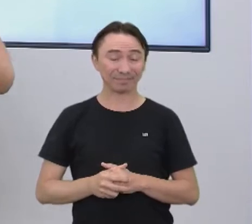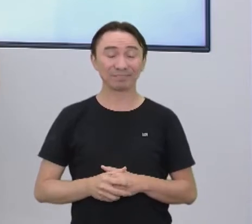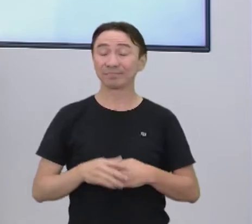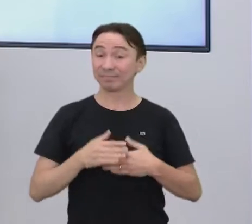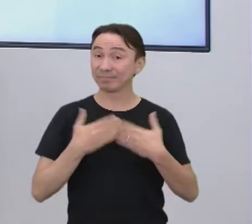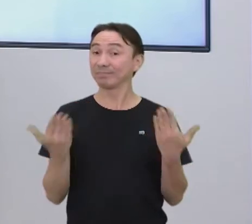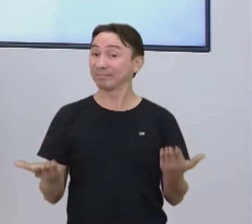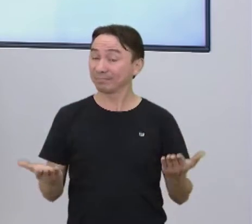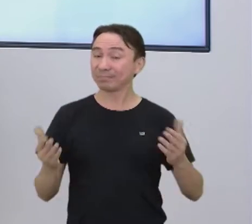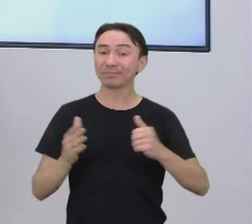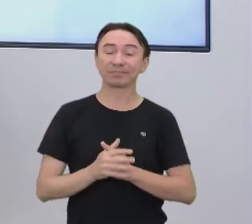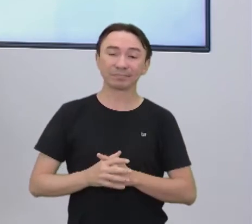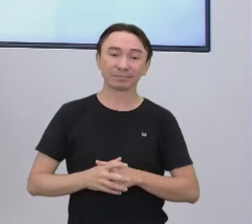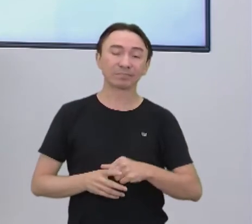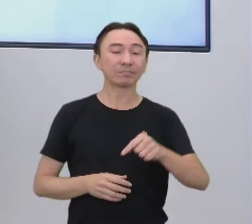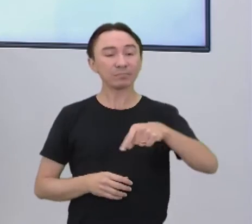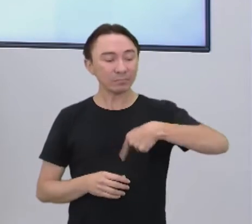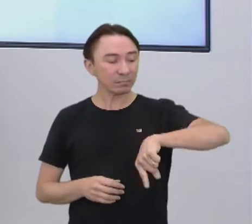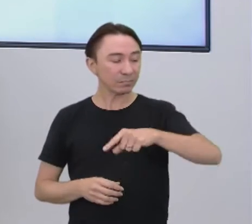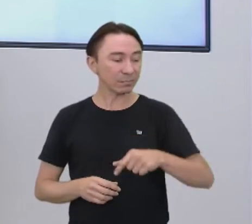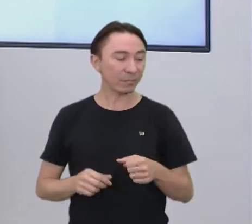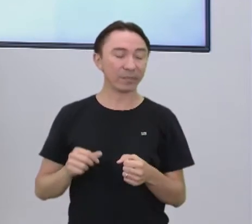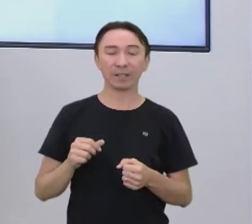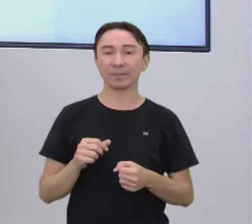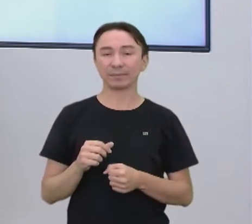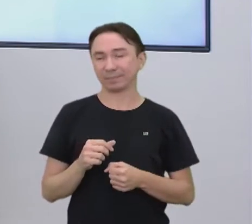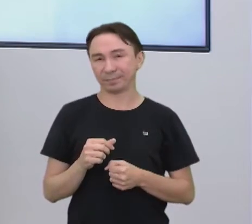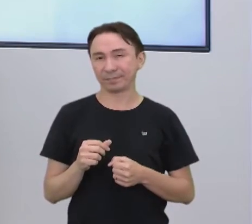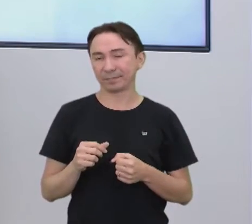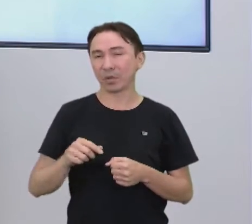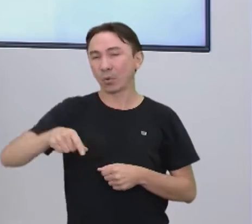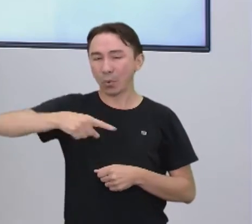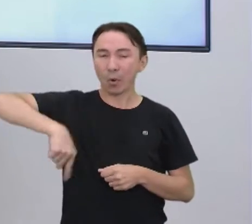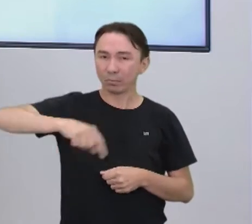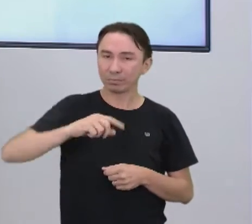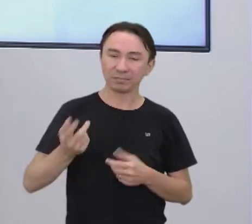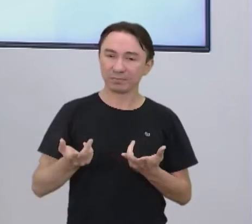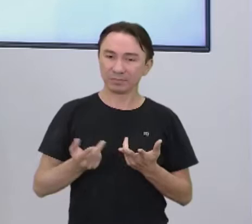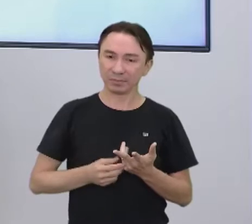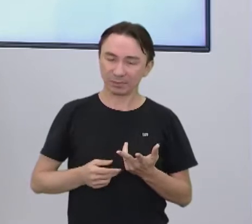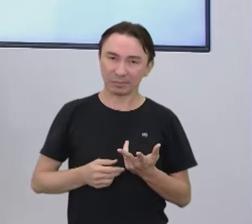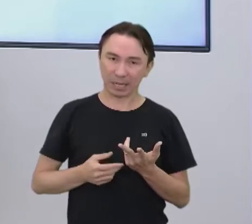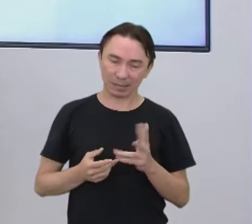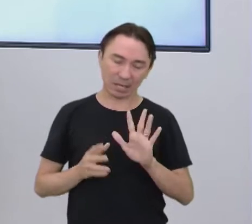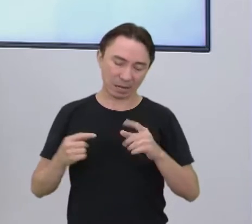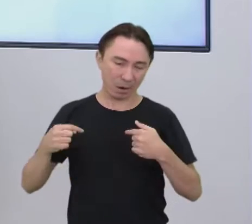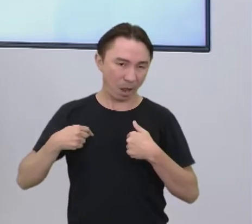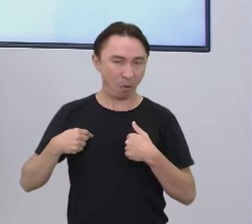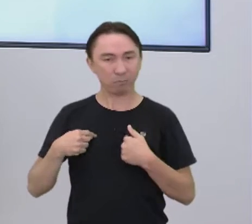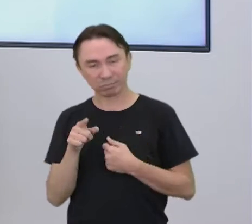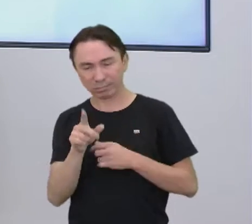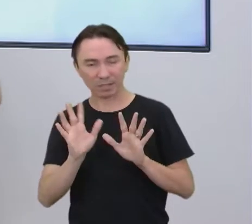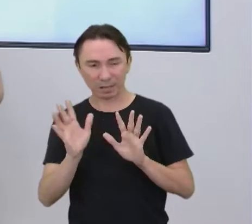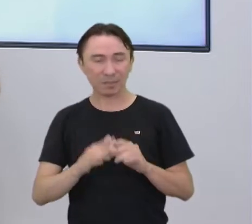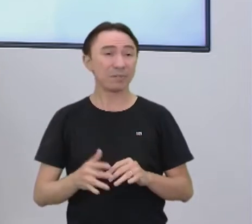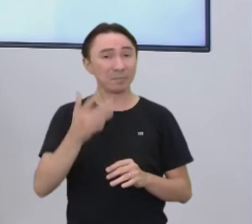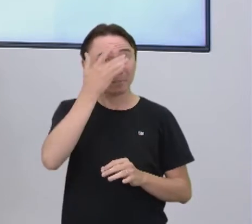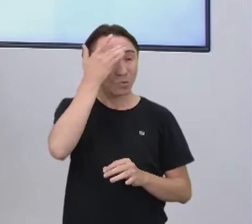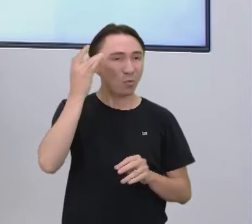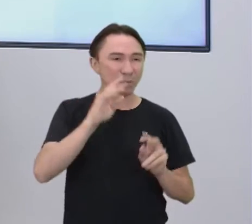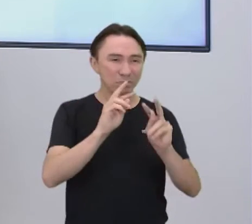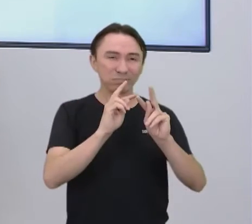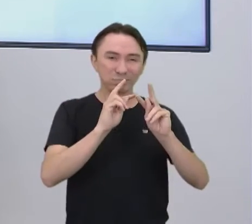acontece? Quando a gente faz, eu falo nós enquanto seres humanos, não eu e você, mas quando nós enquanto seres humanos,